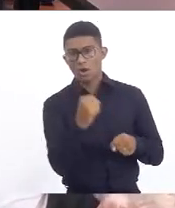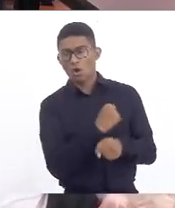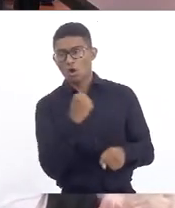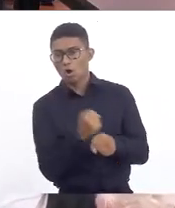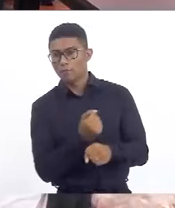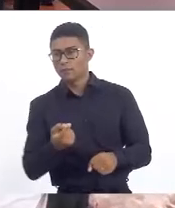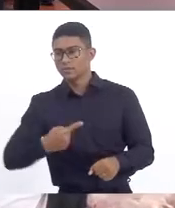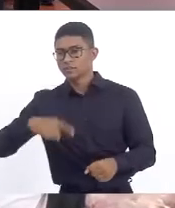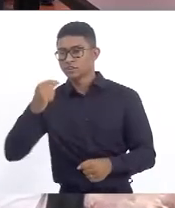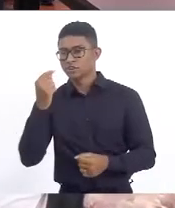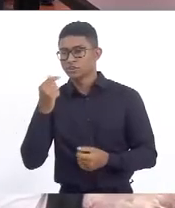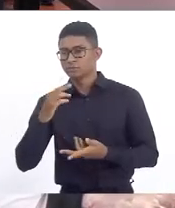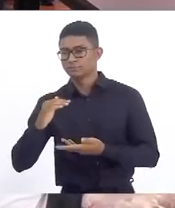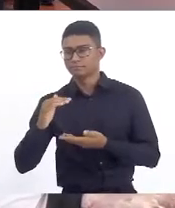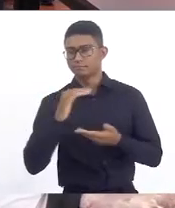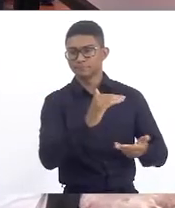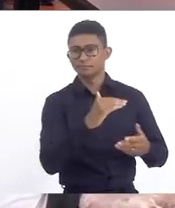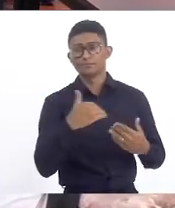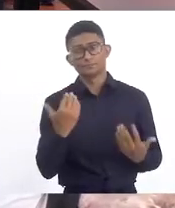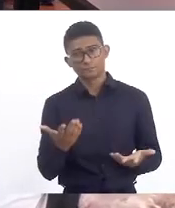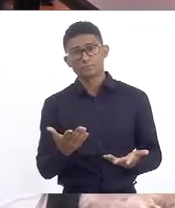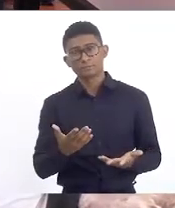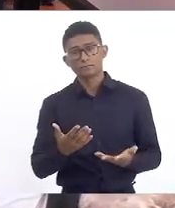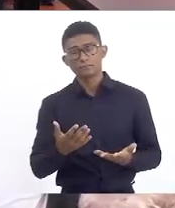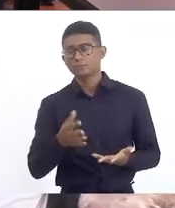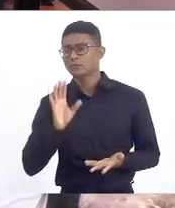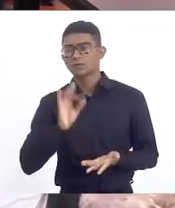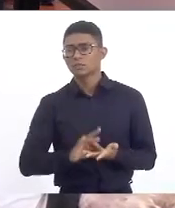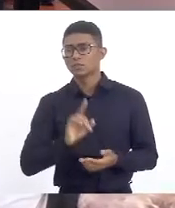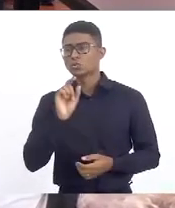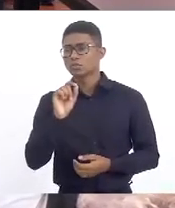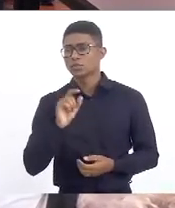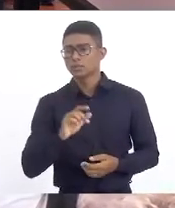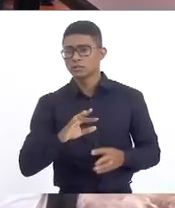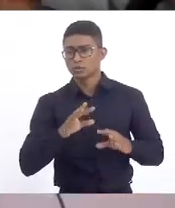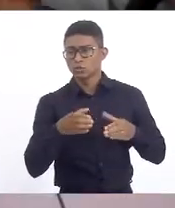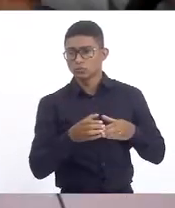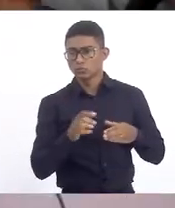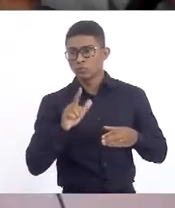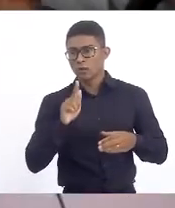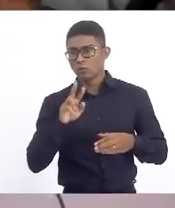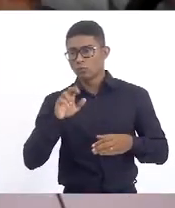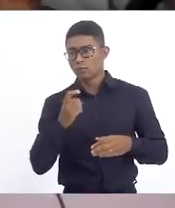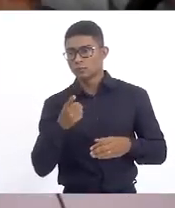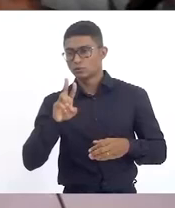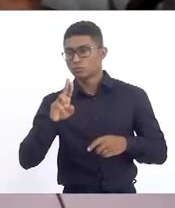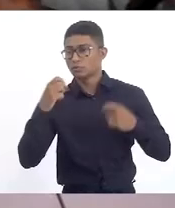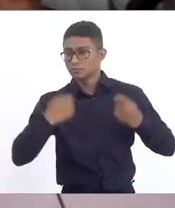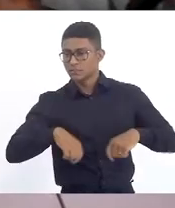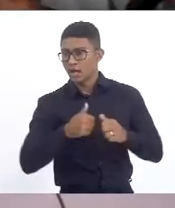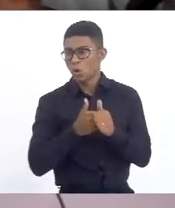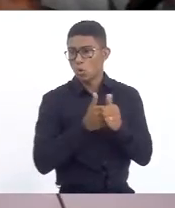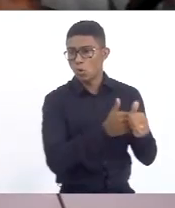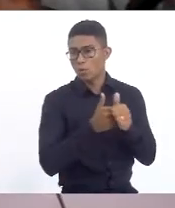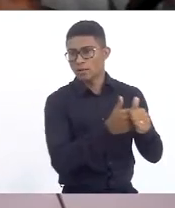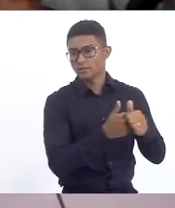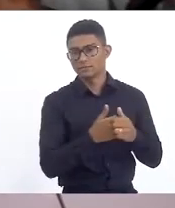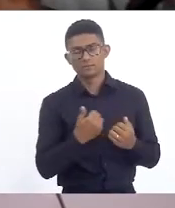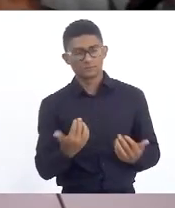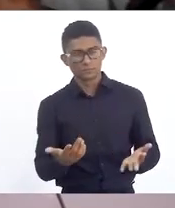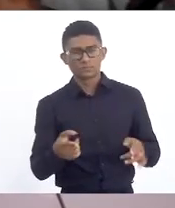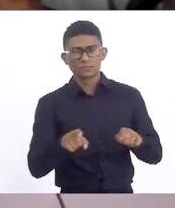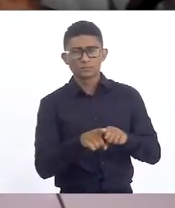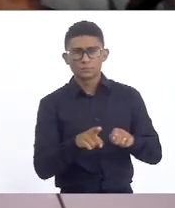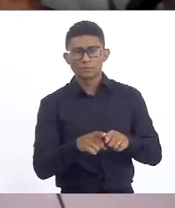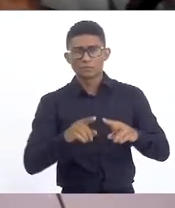de contas, é o Comitê Guandu o responsável pelo acompanhamento. E estendo à Comissão de Saneamento